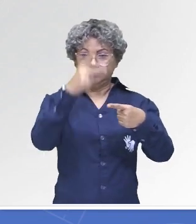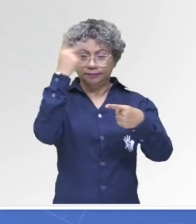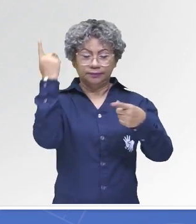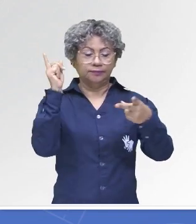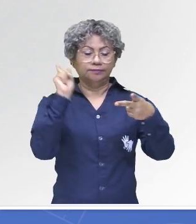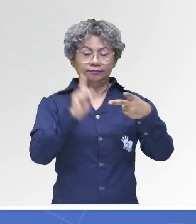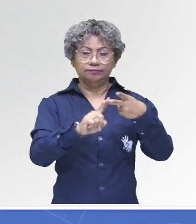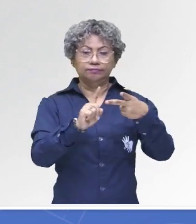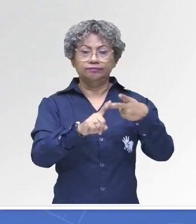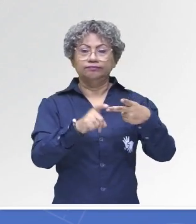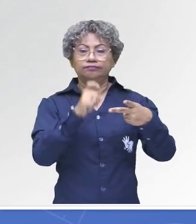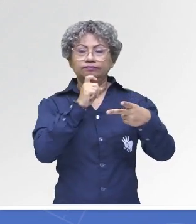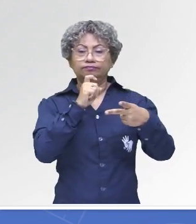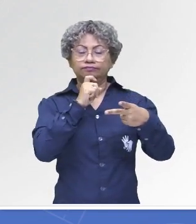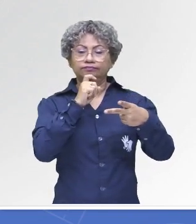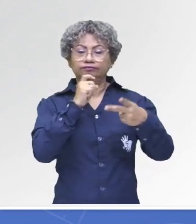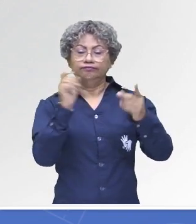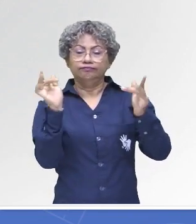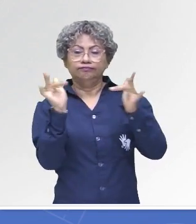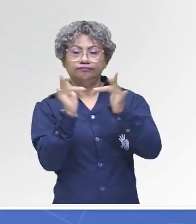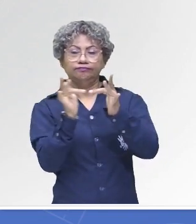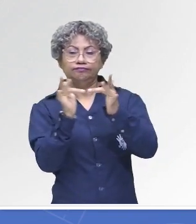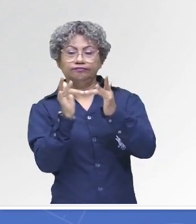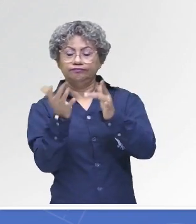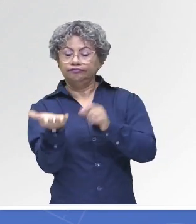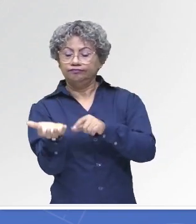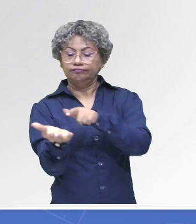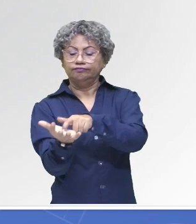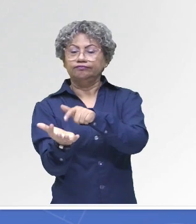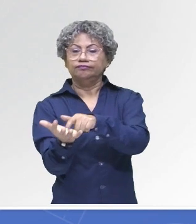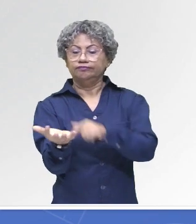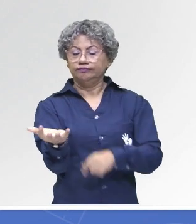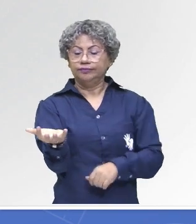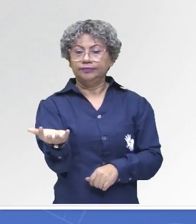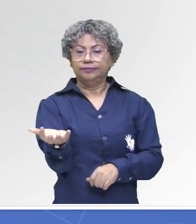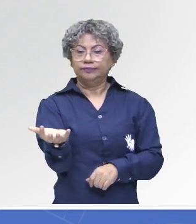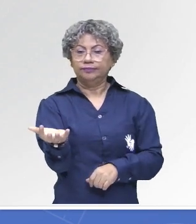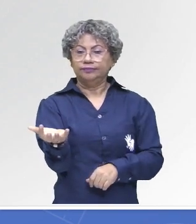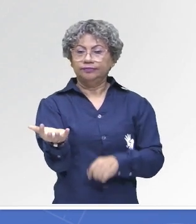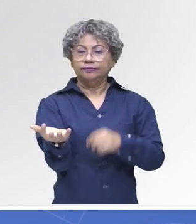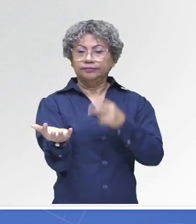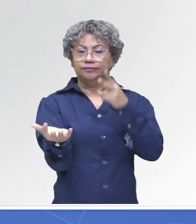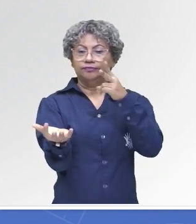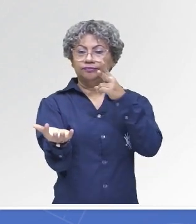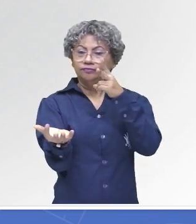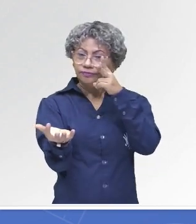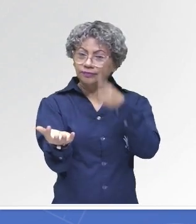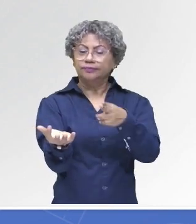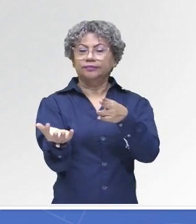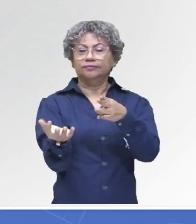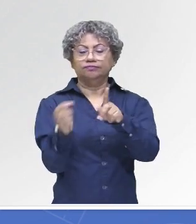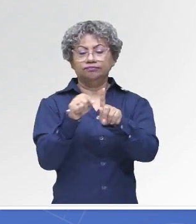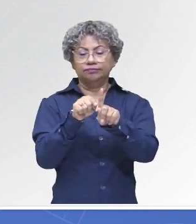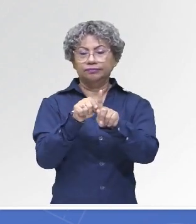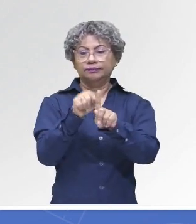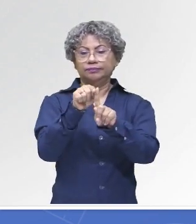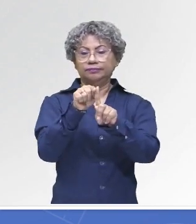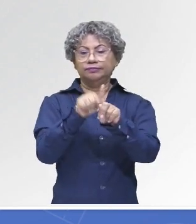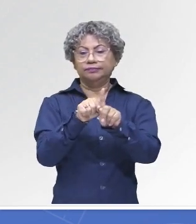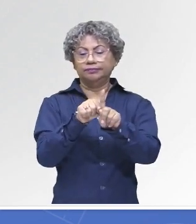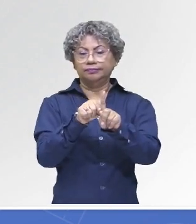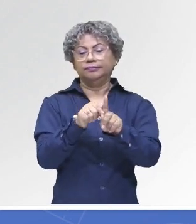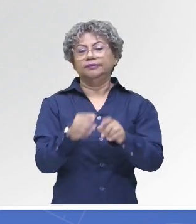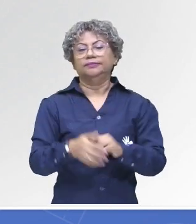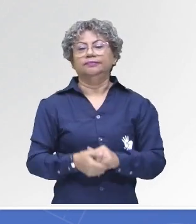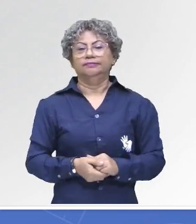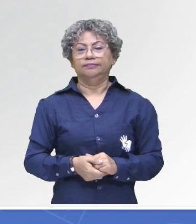diferentes, entram em contato e depois de um determinado tempo ficam com a mesma temperatura. Então, dois